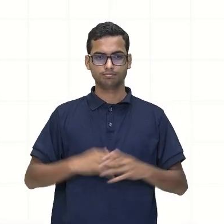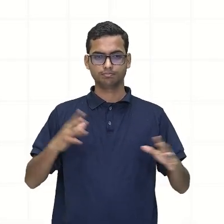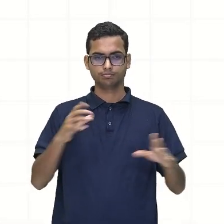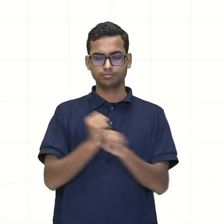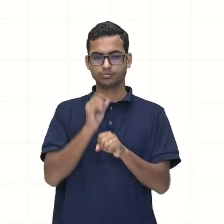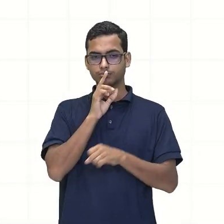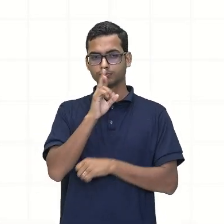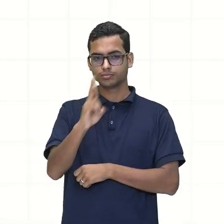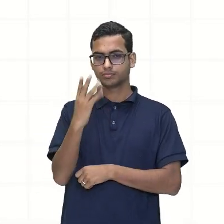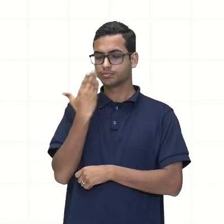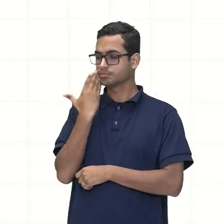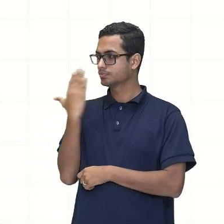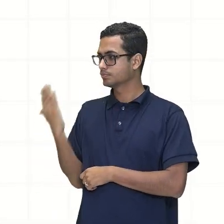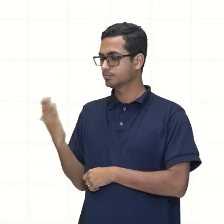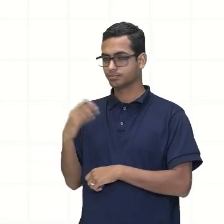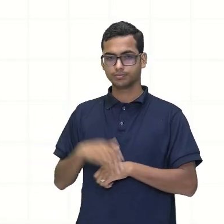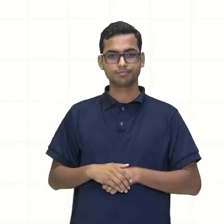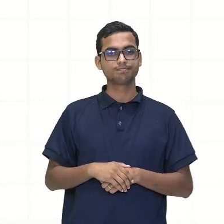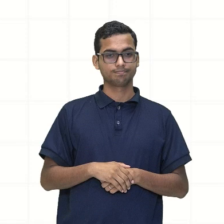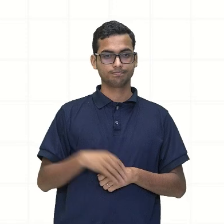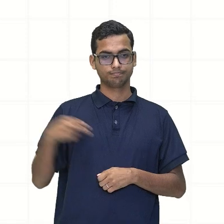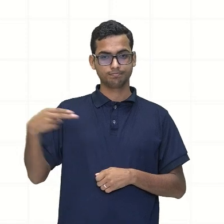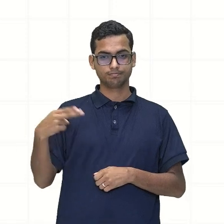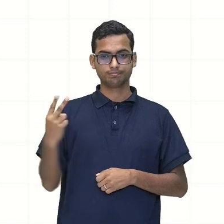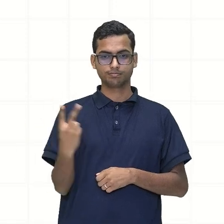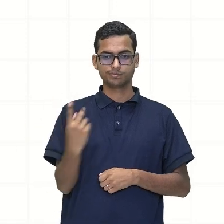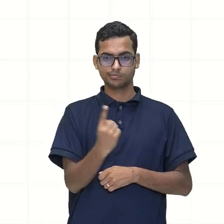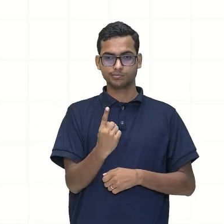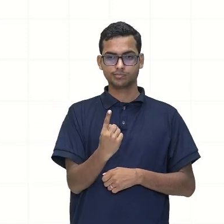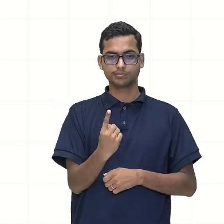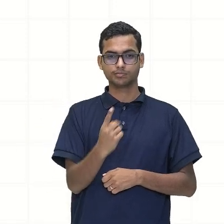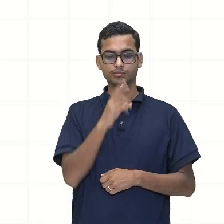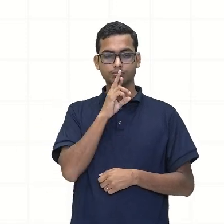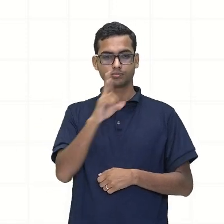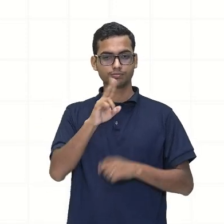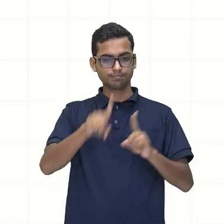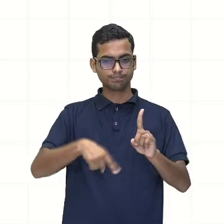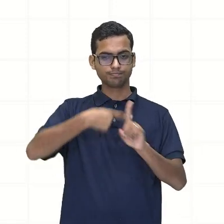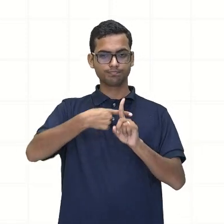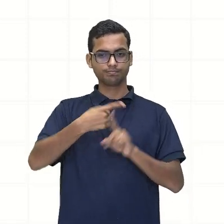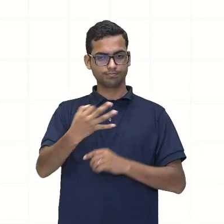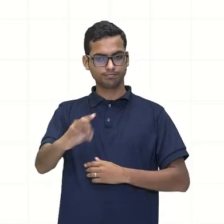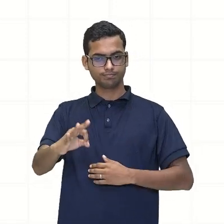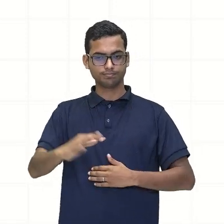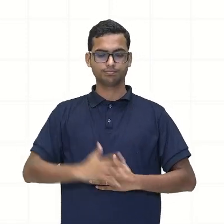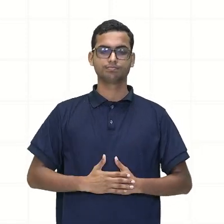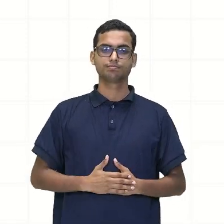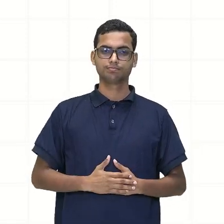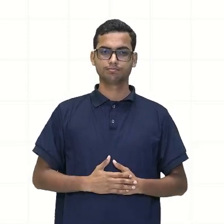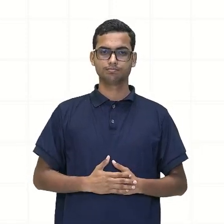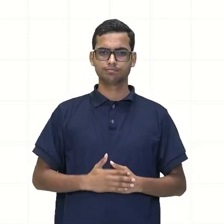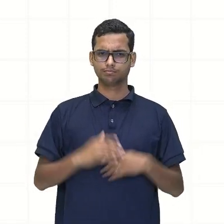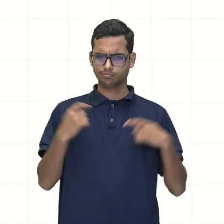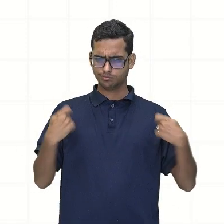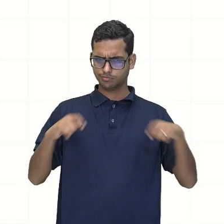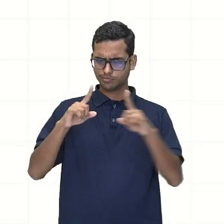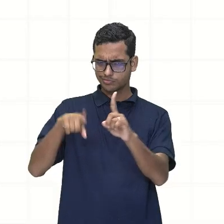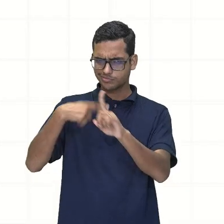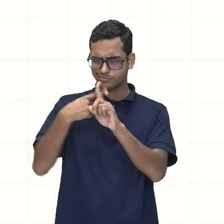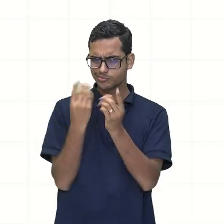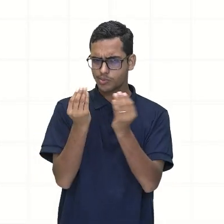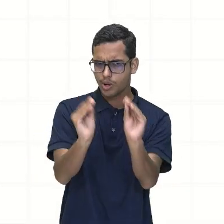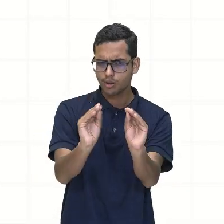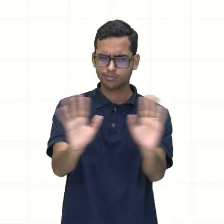a 21. Nesse caso, nós temos um resultado positivo. Precisa colocar o positivo